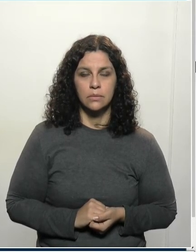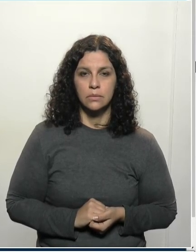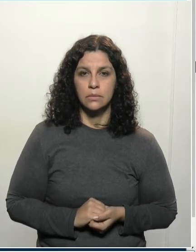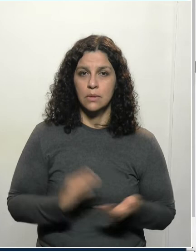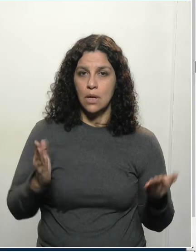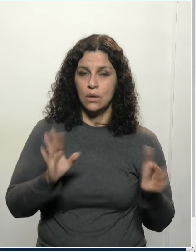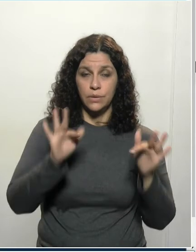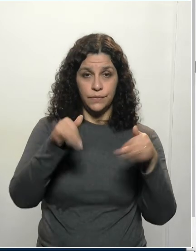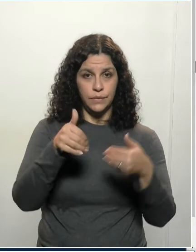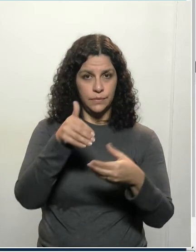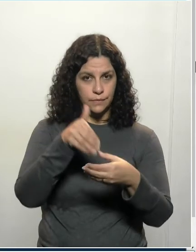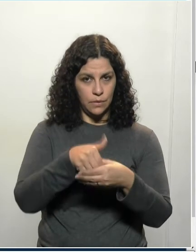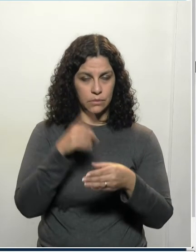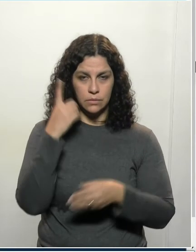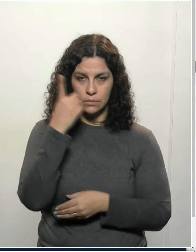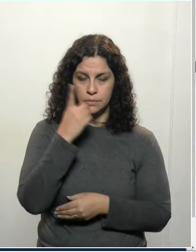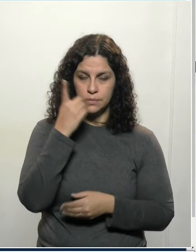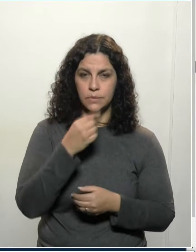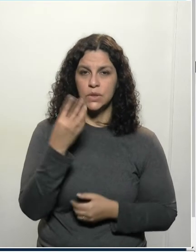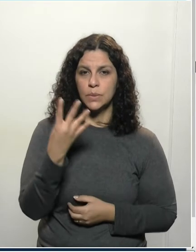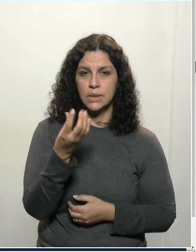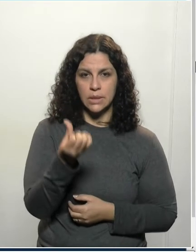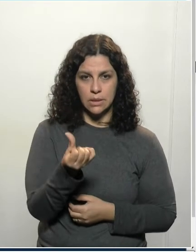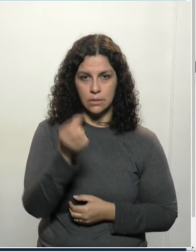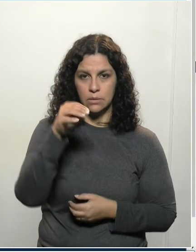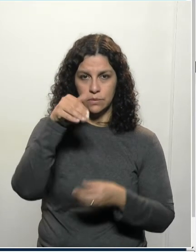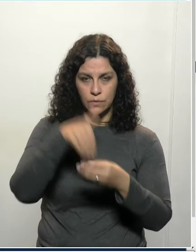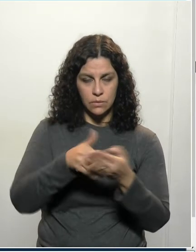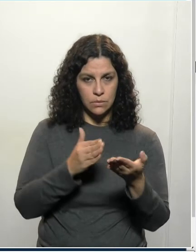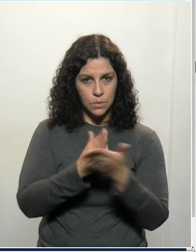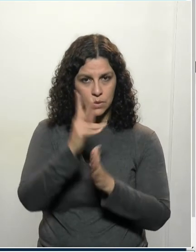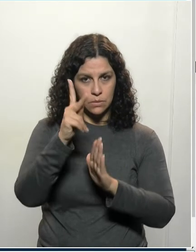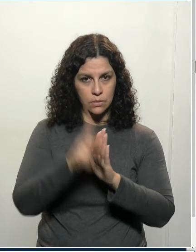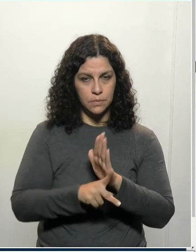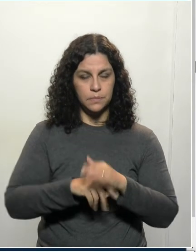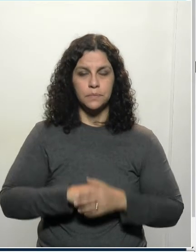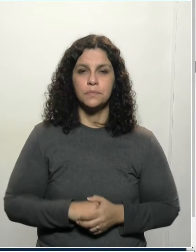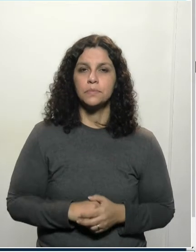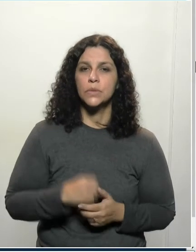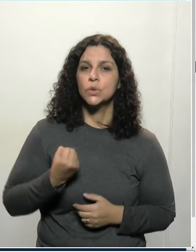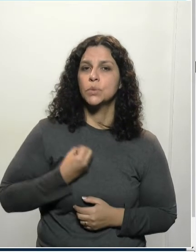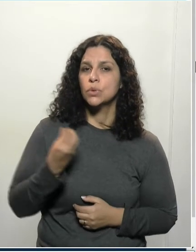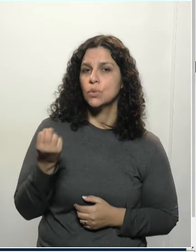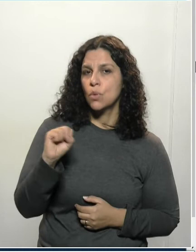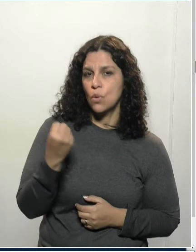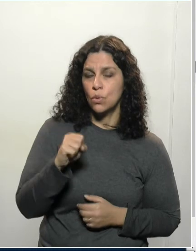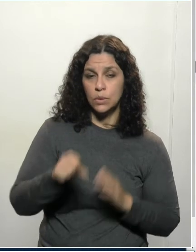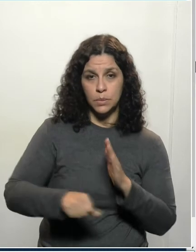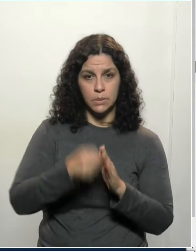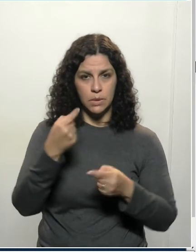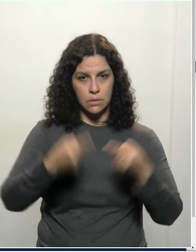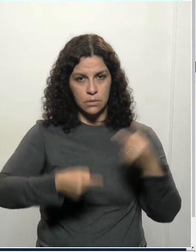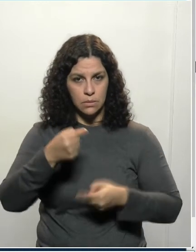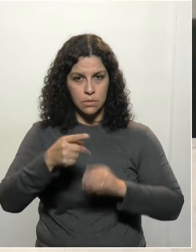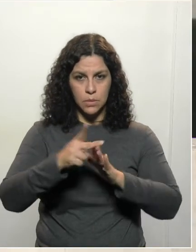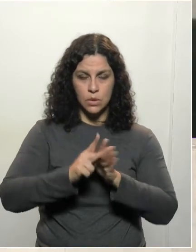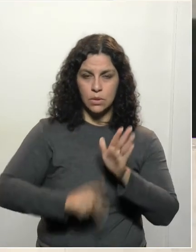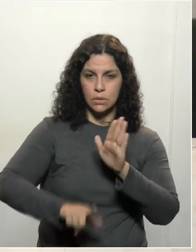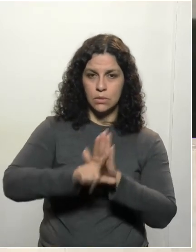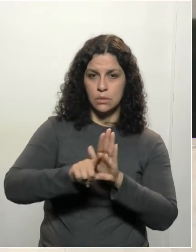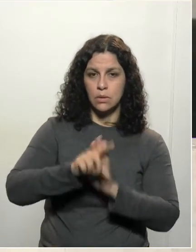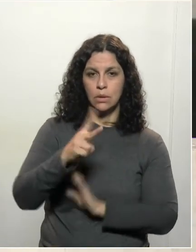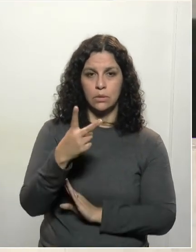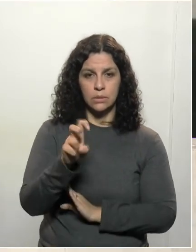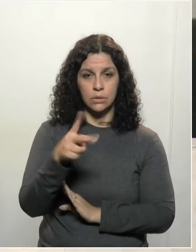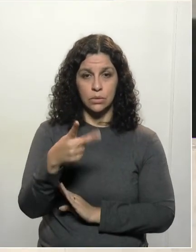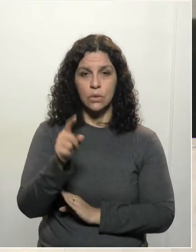Votação encerrada, senhores deputados. 46 votos, está aprovado o projeto. Item número 8, primeira discussão do projeto de lei 252,